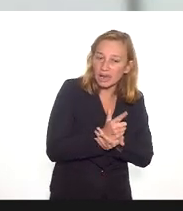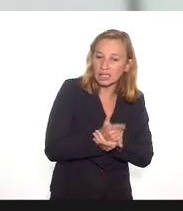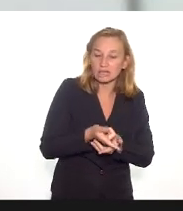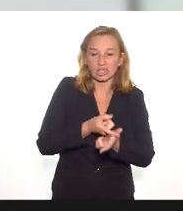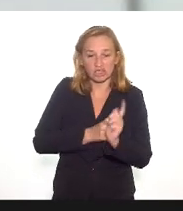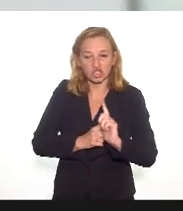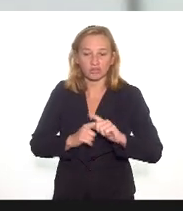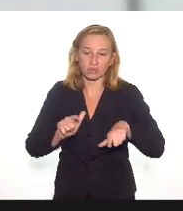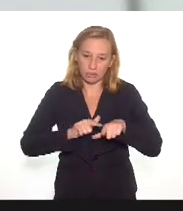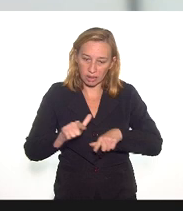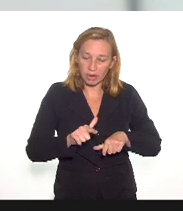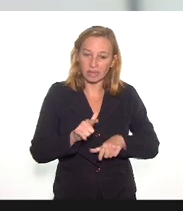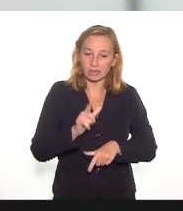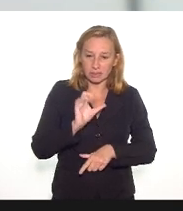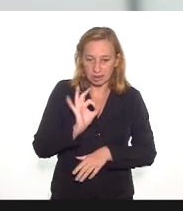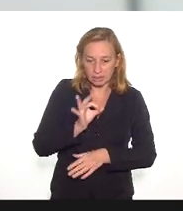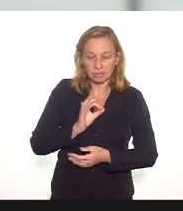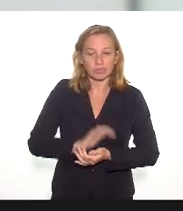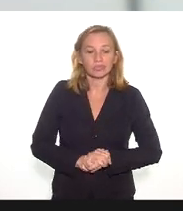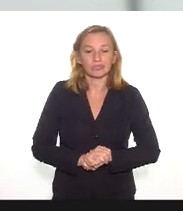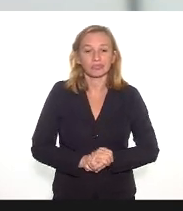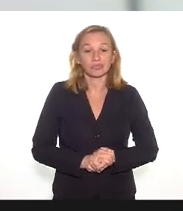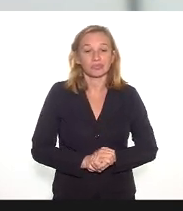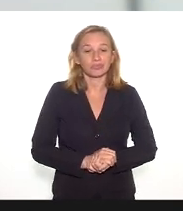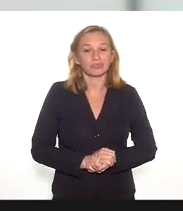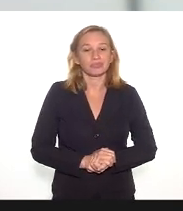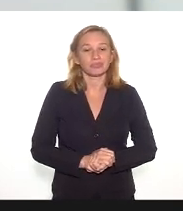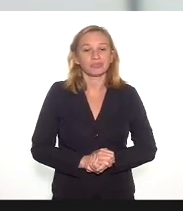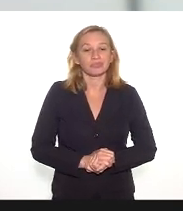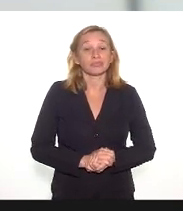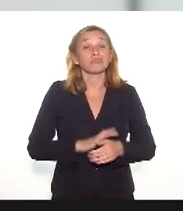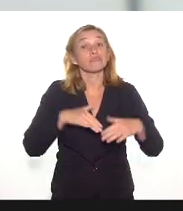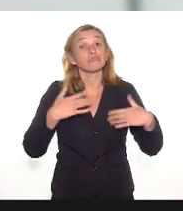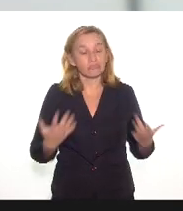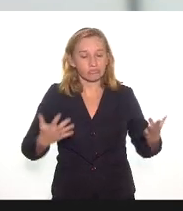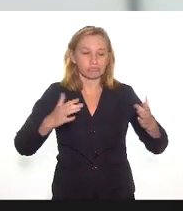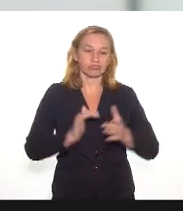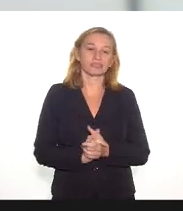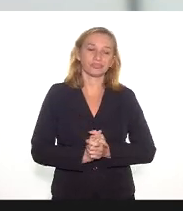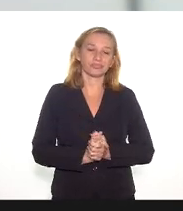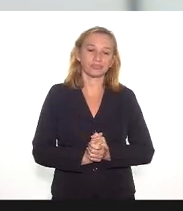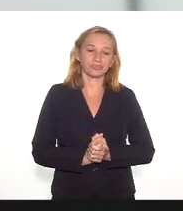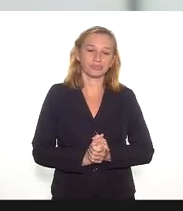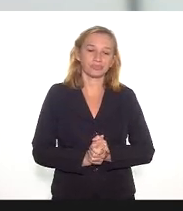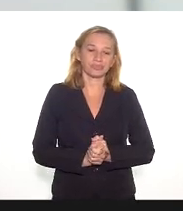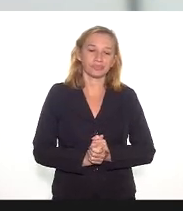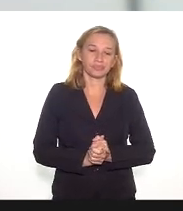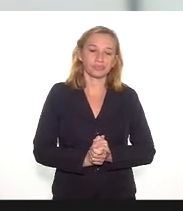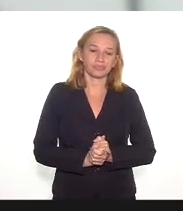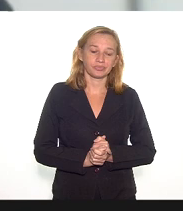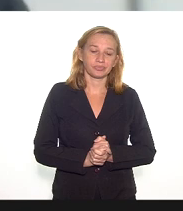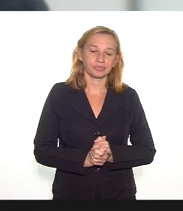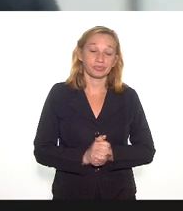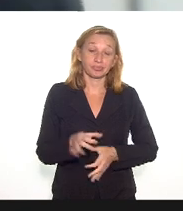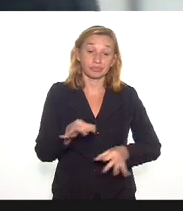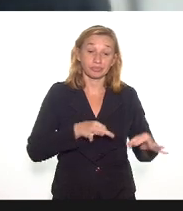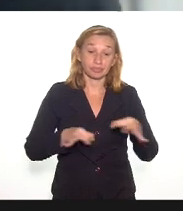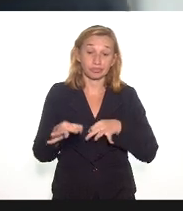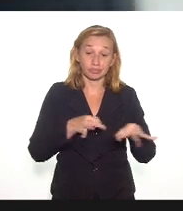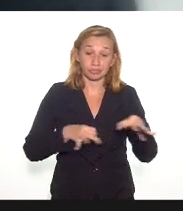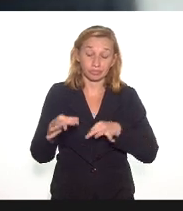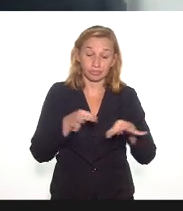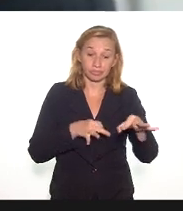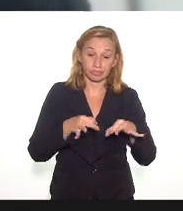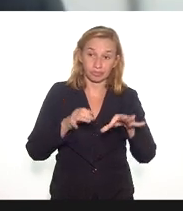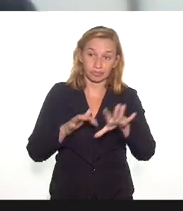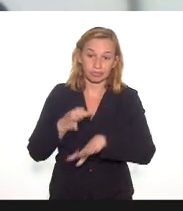dívida. Plenamente. Ó, então, nós temos que ter planejamento para